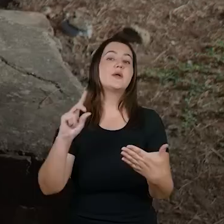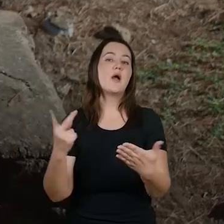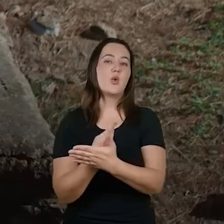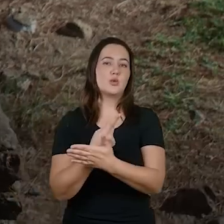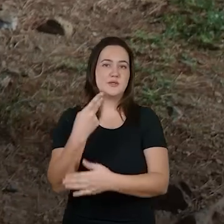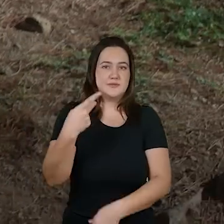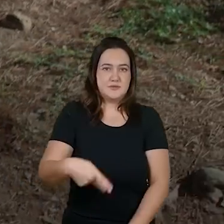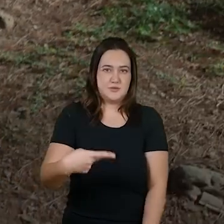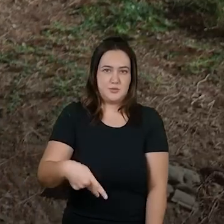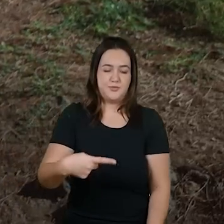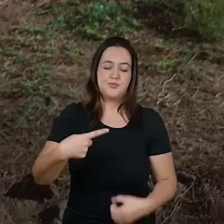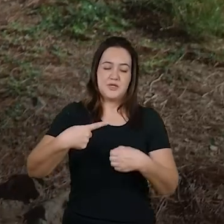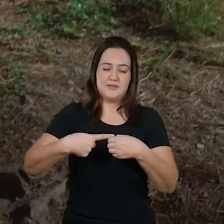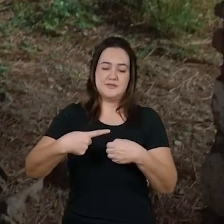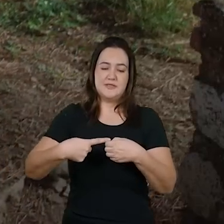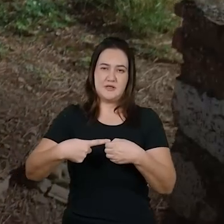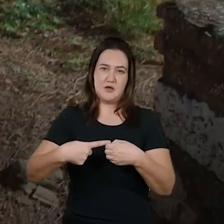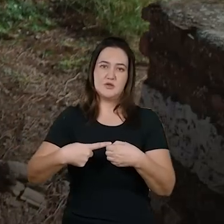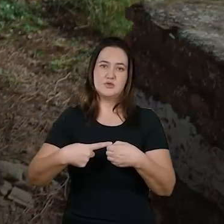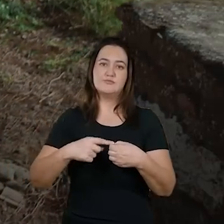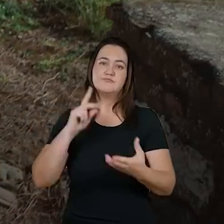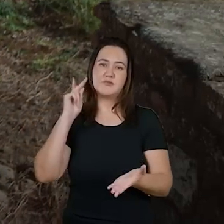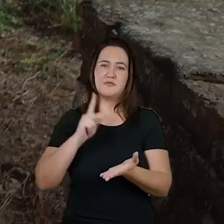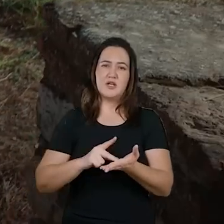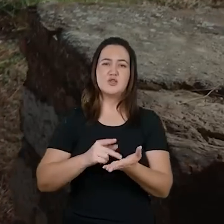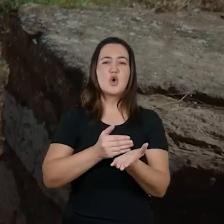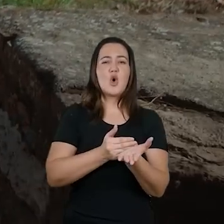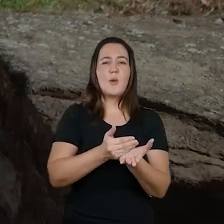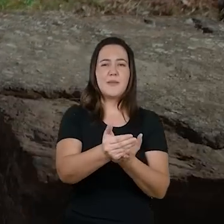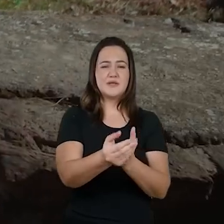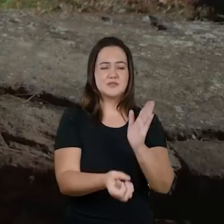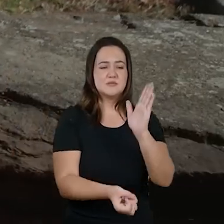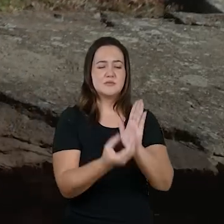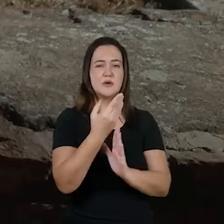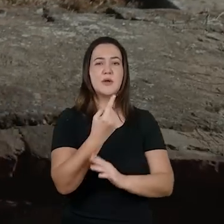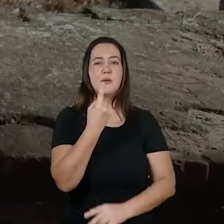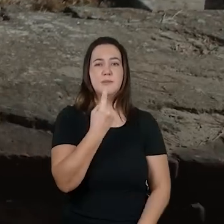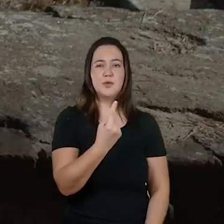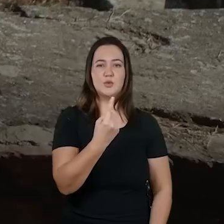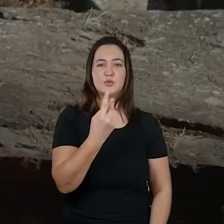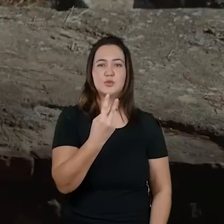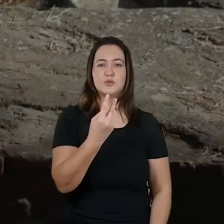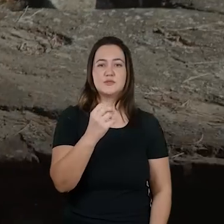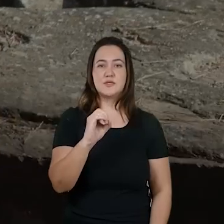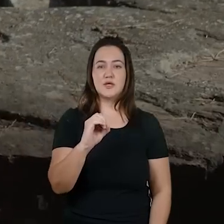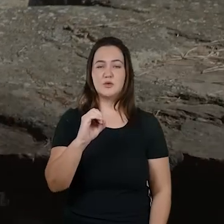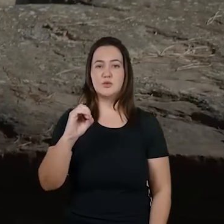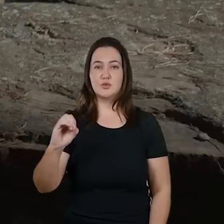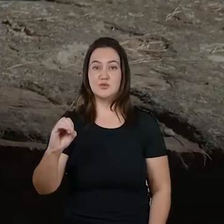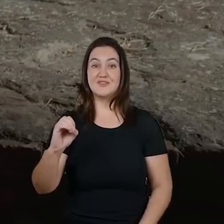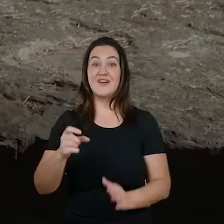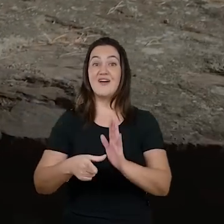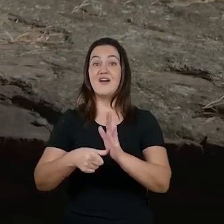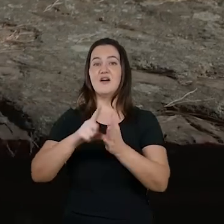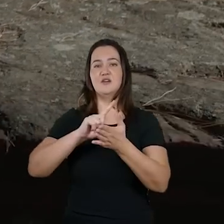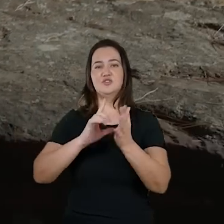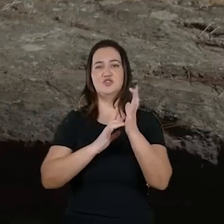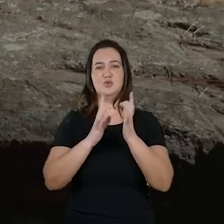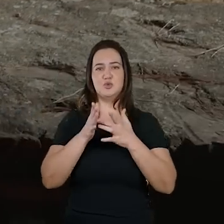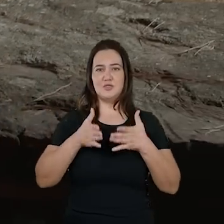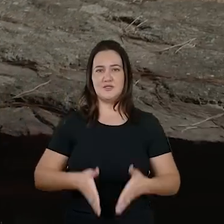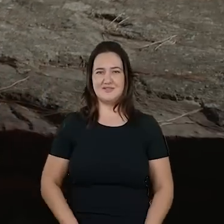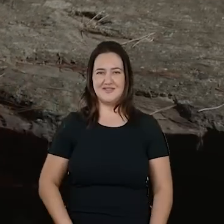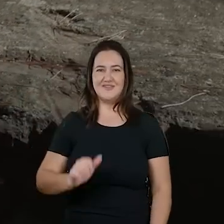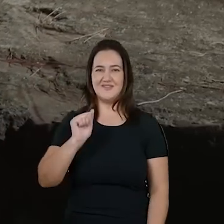o que aconteceu aqui. Essa cidade, na verdade, ela começa por volta de 1200 a.C. E ela